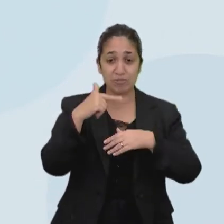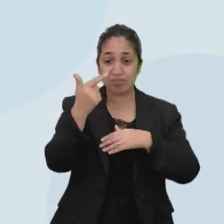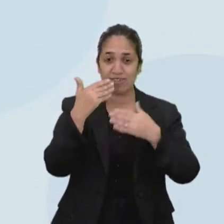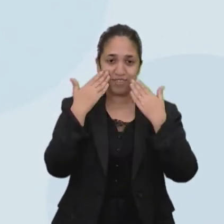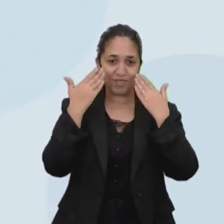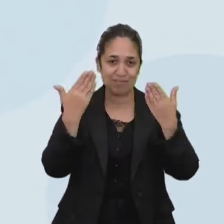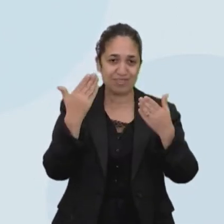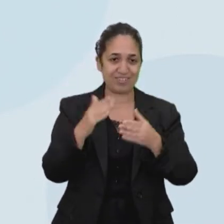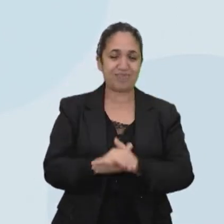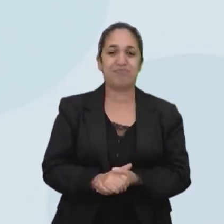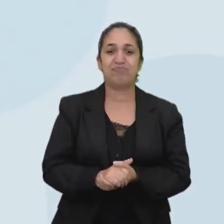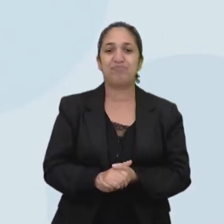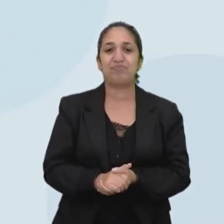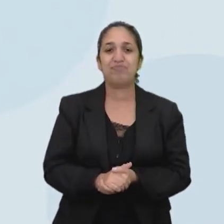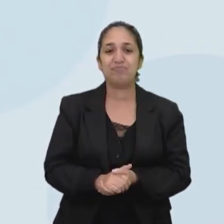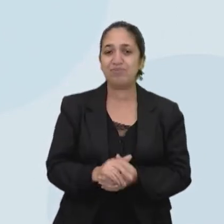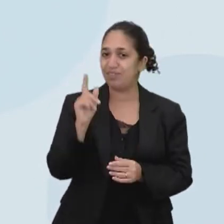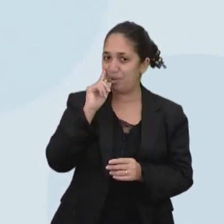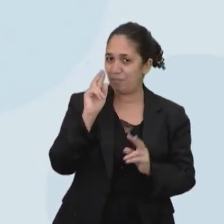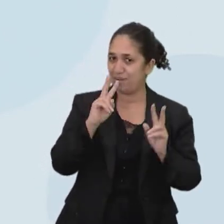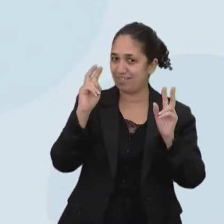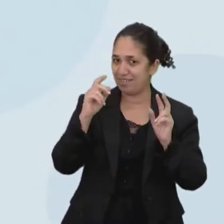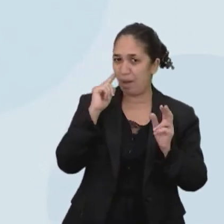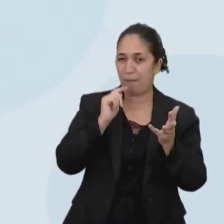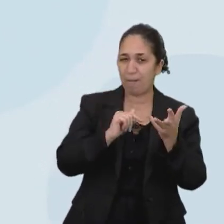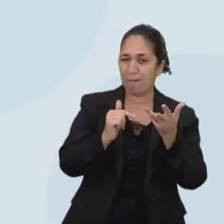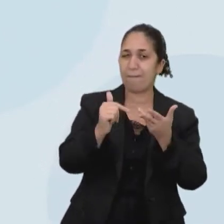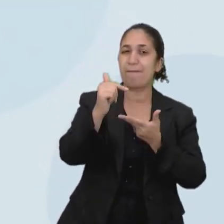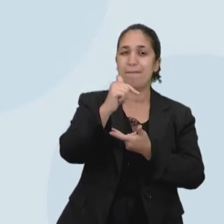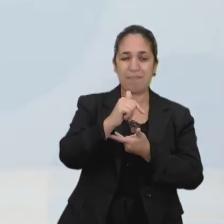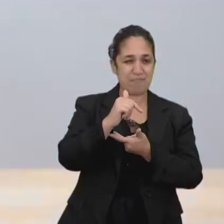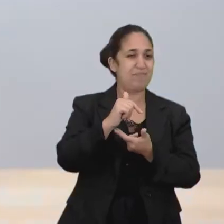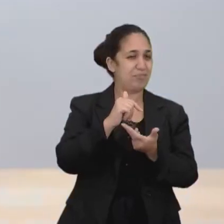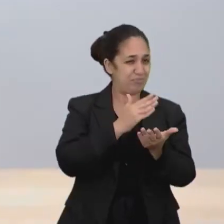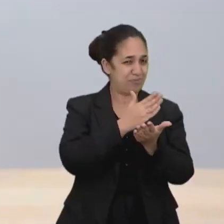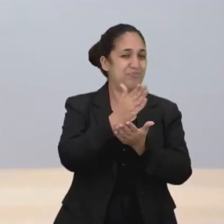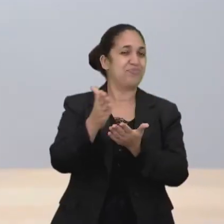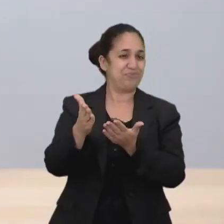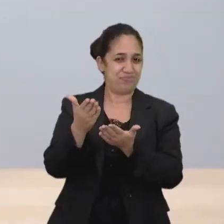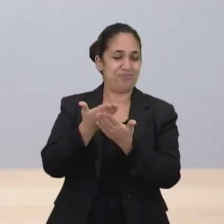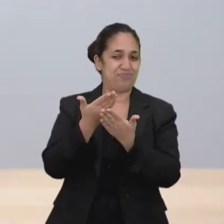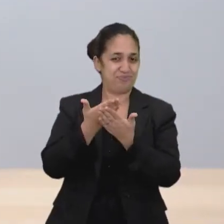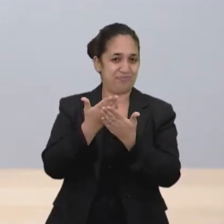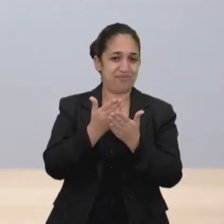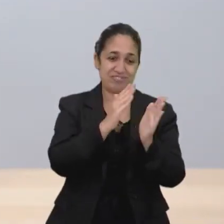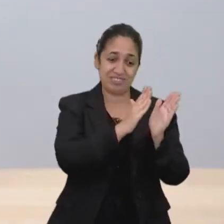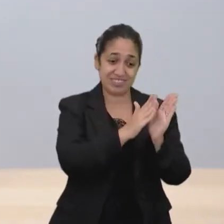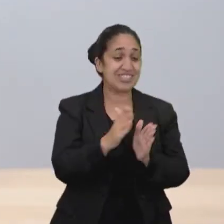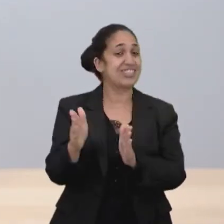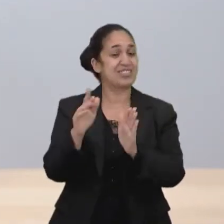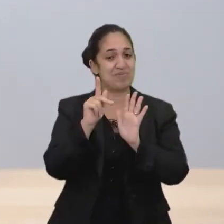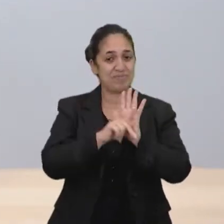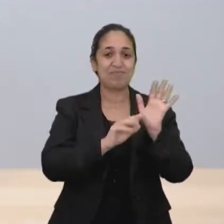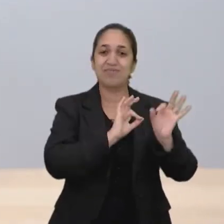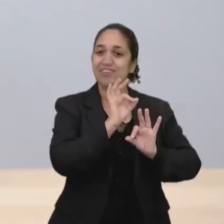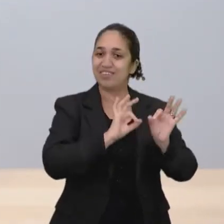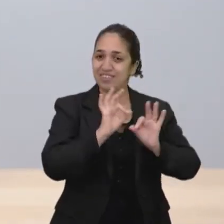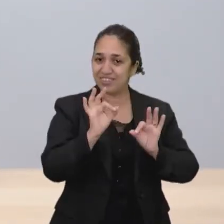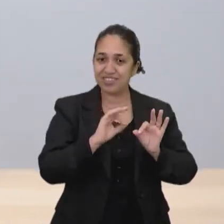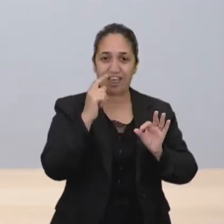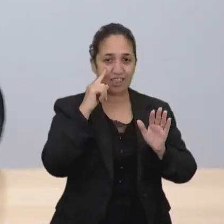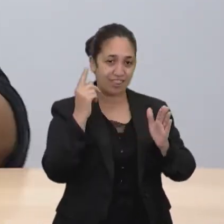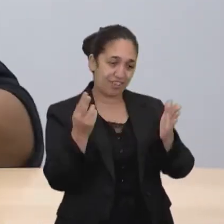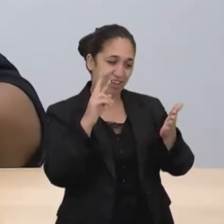a apresentação. Então perceba que tem várias coisas a ser abordadas aí nesse trabalho, nesse projeto, na hora da